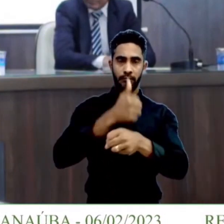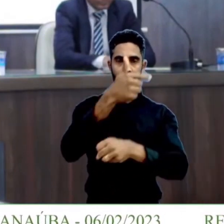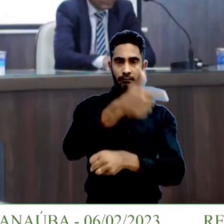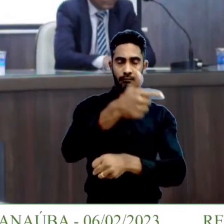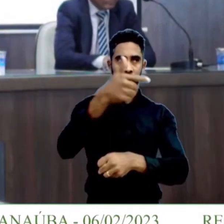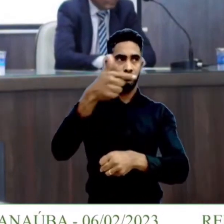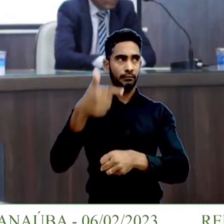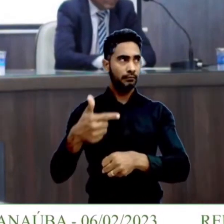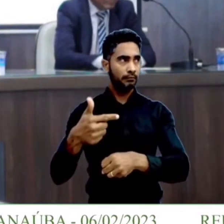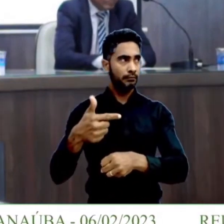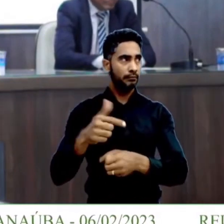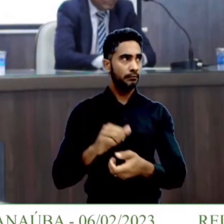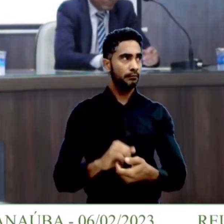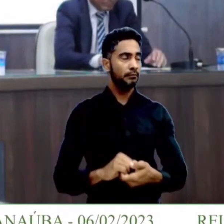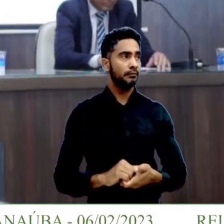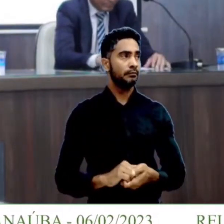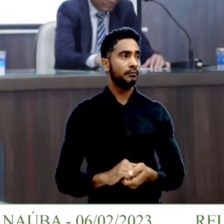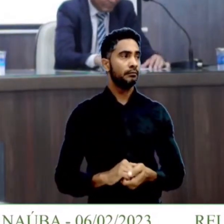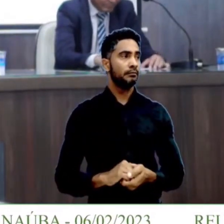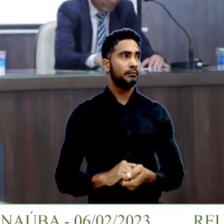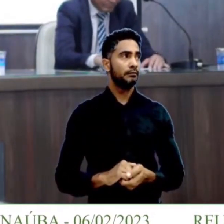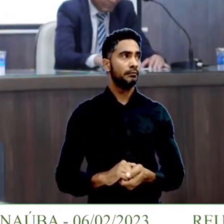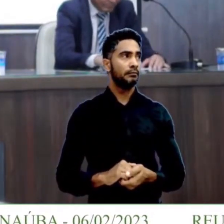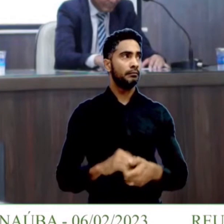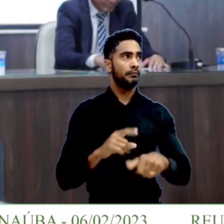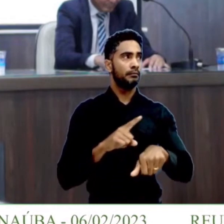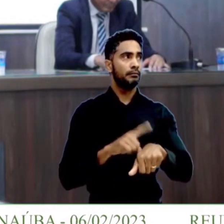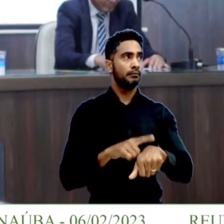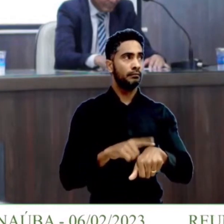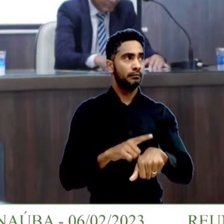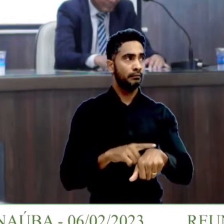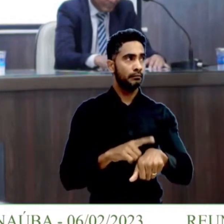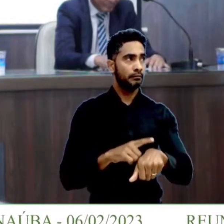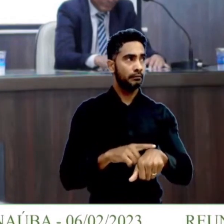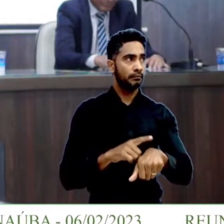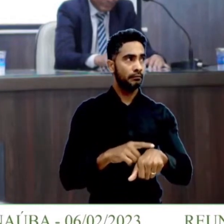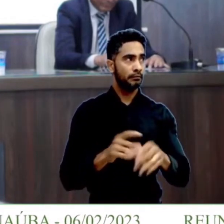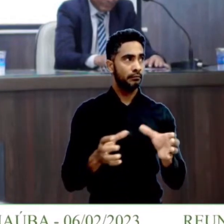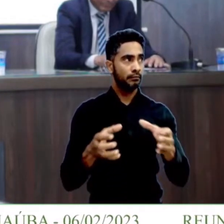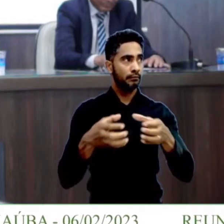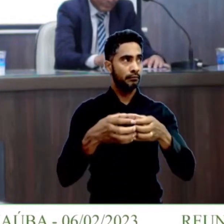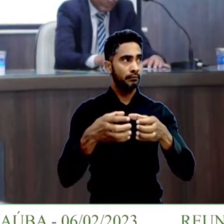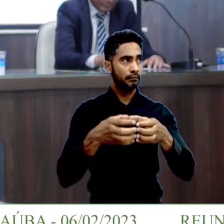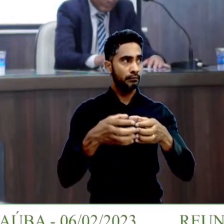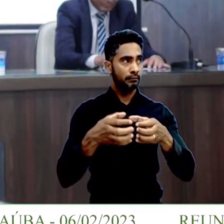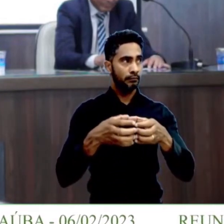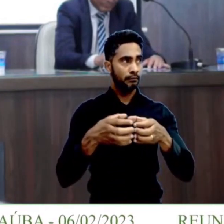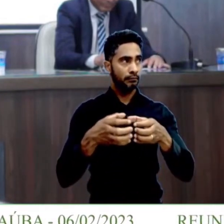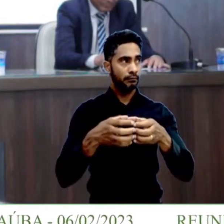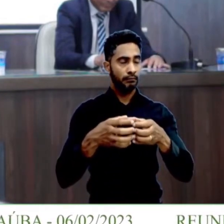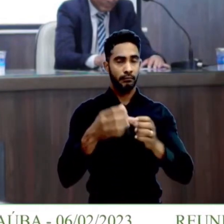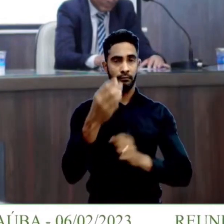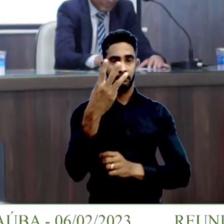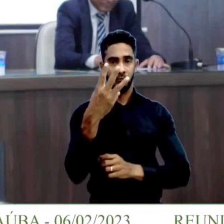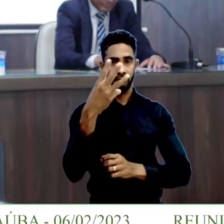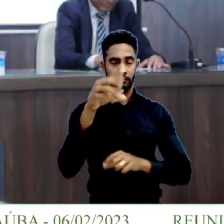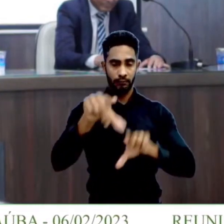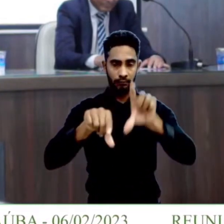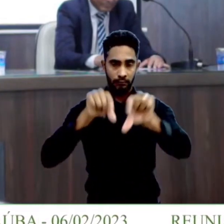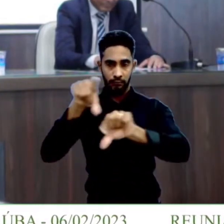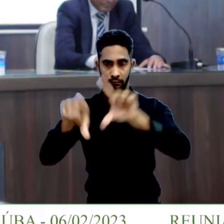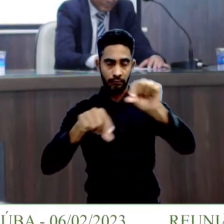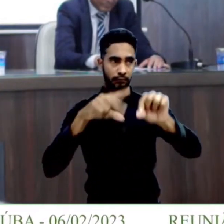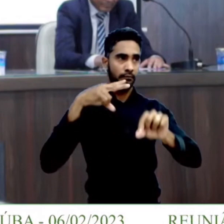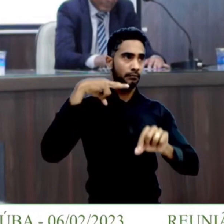de 2022. Nesse momento, então, nós vamos formar uma comissão com 3 colegas